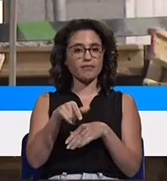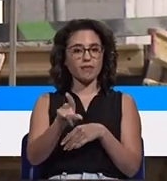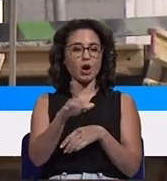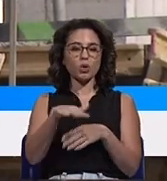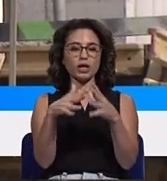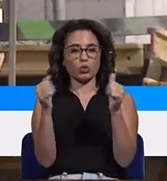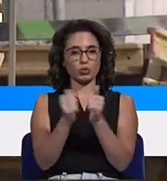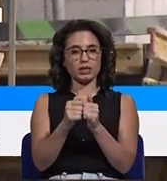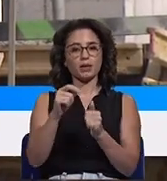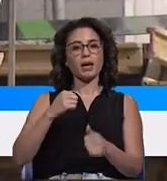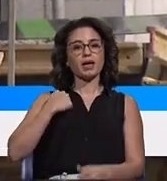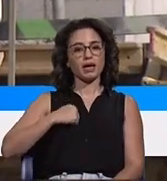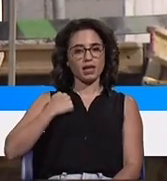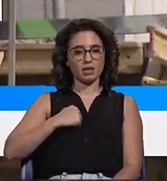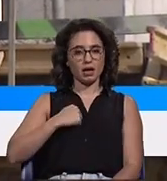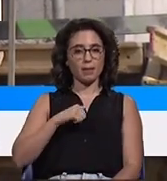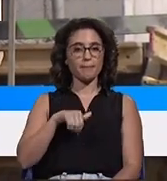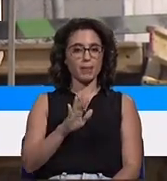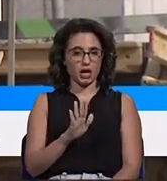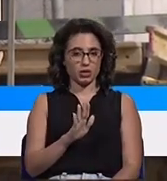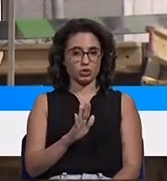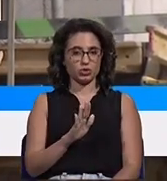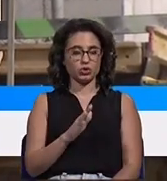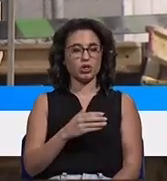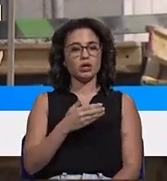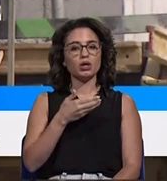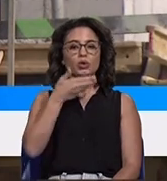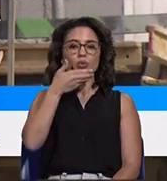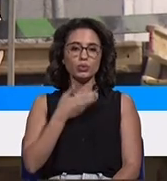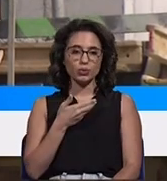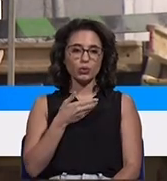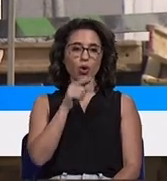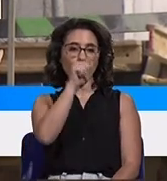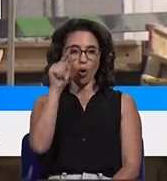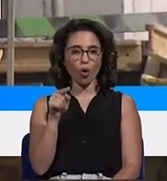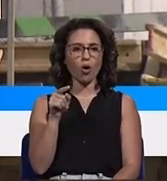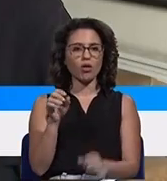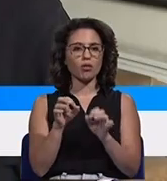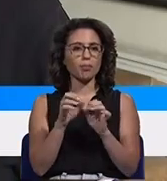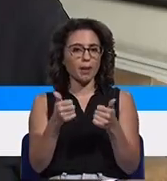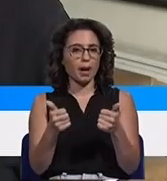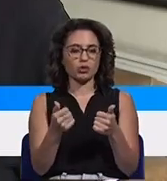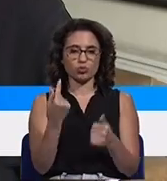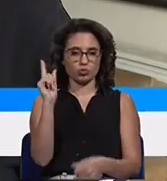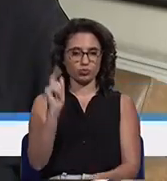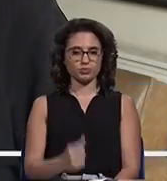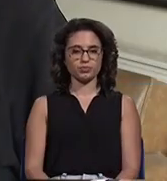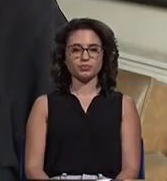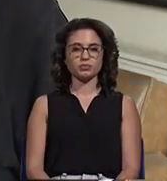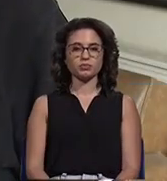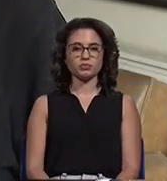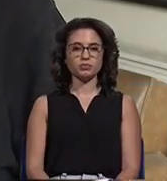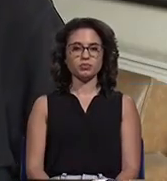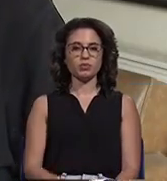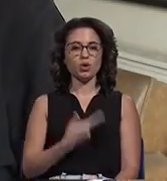e Canadá, mas a experiência nem a todos corre bem. Nós já